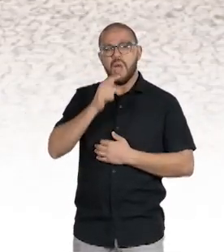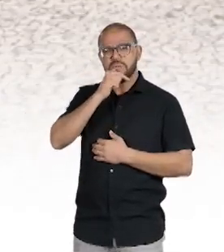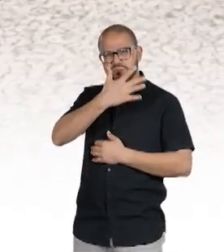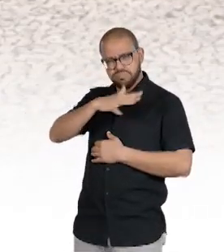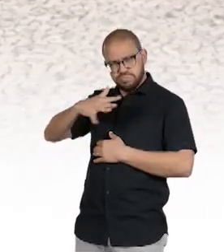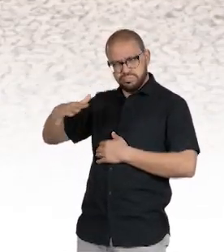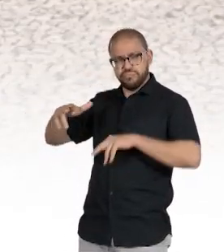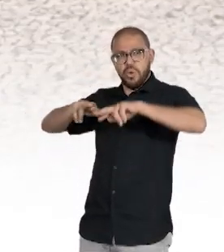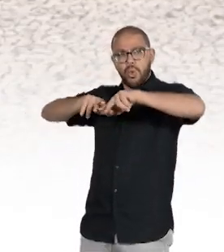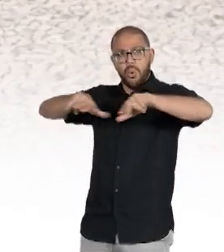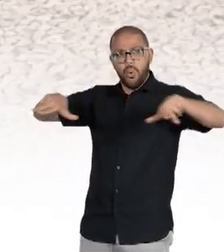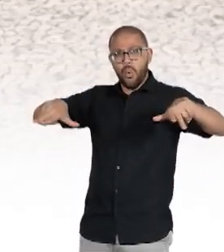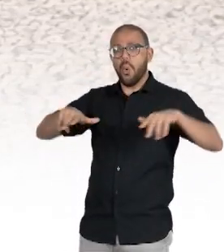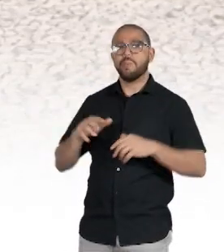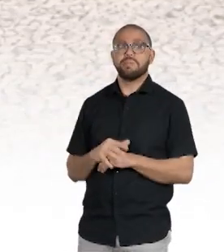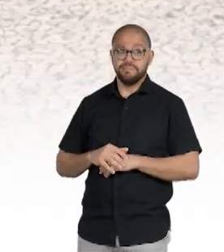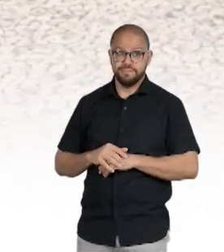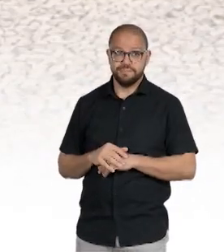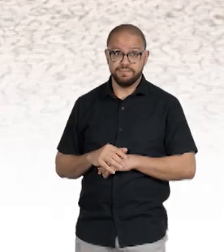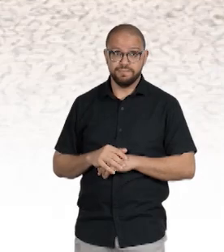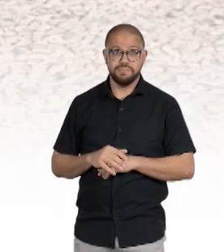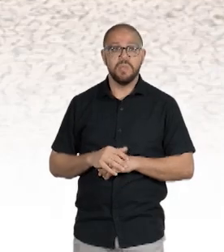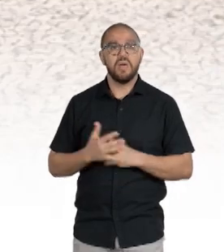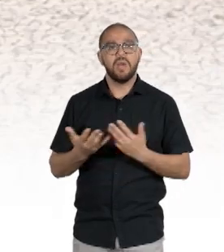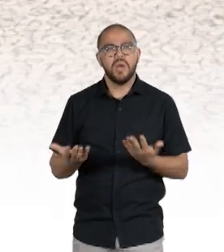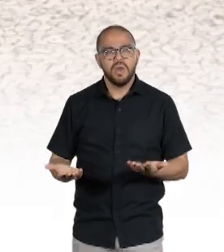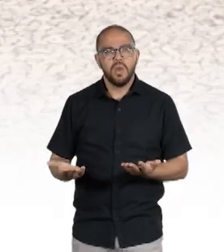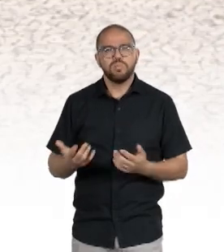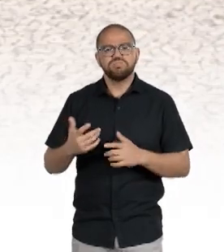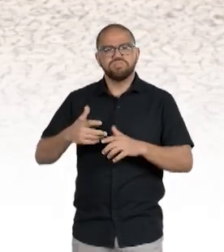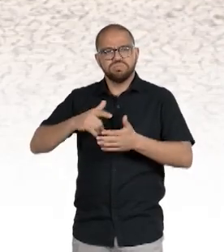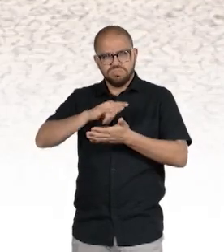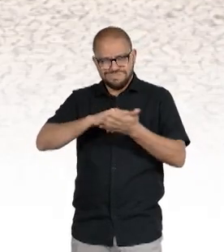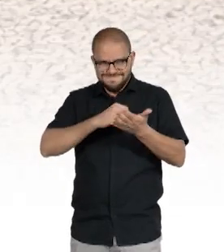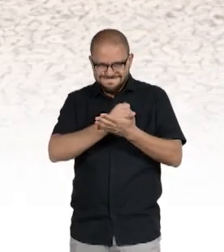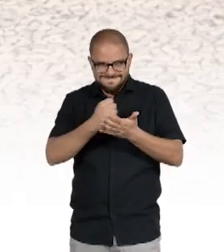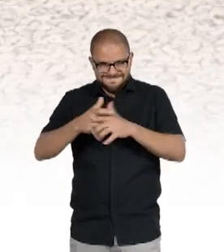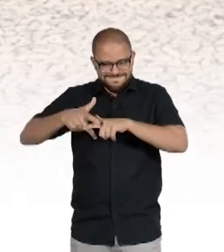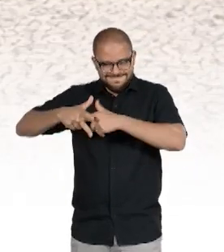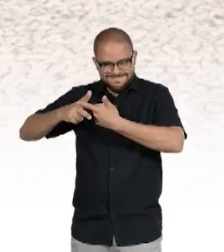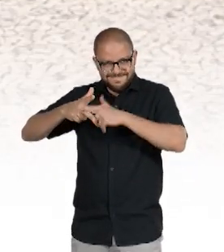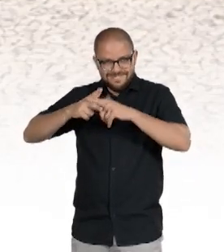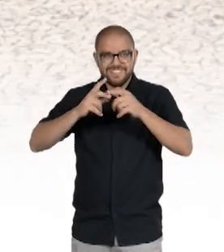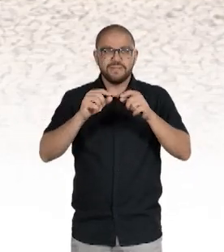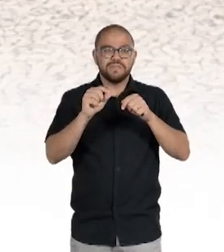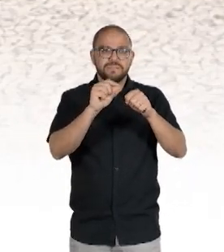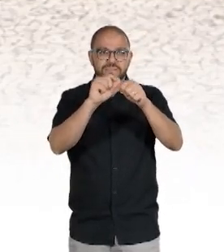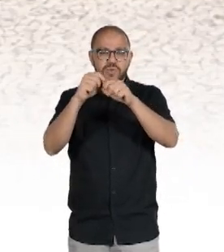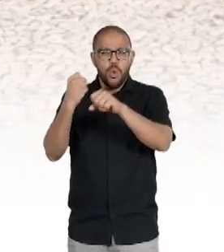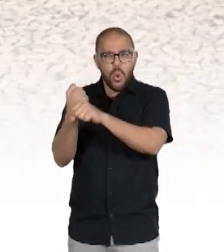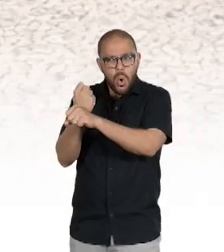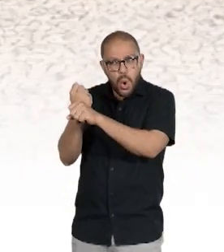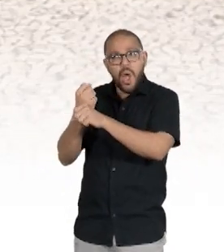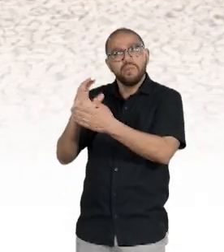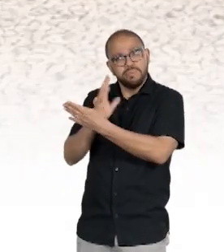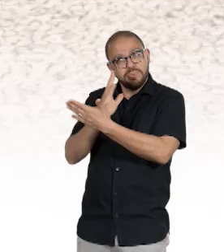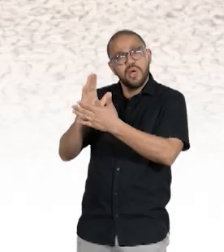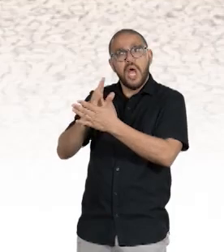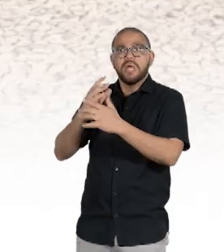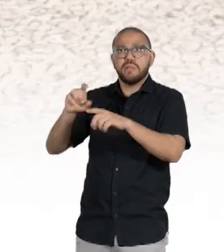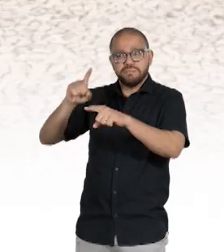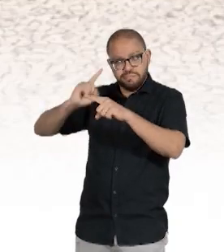paulista, atuou em diversas frentes, seja na regularização de imóveis construídos em áreas